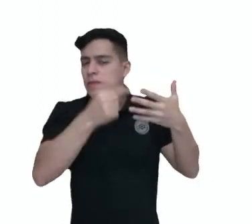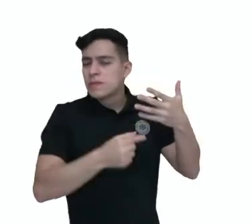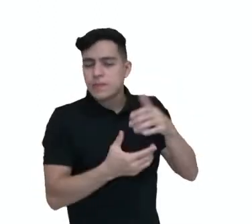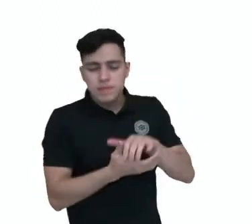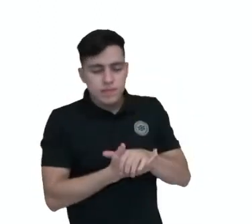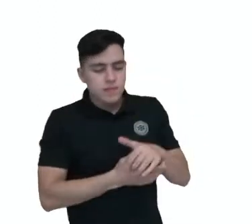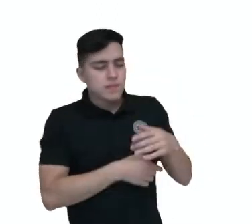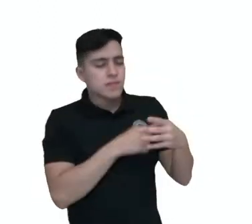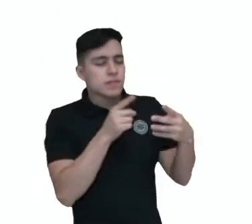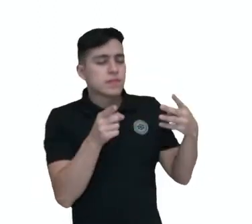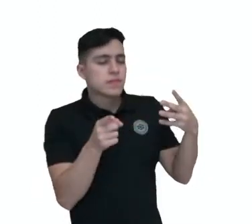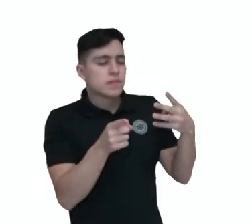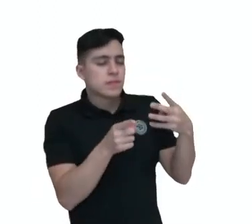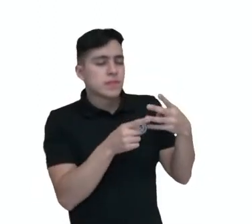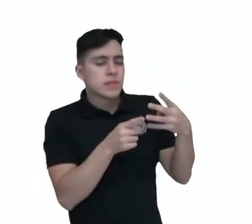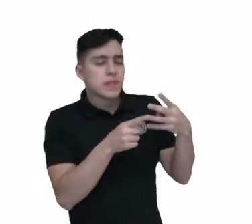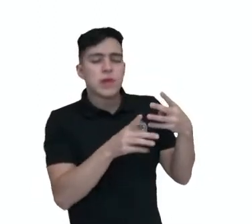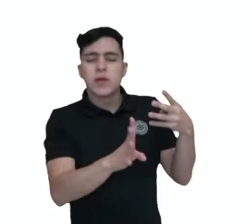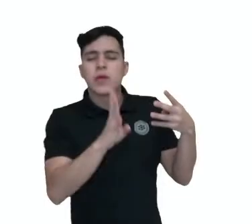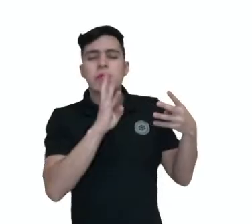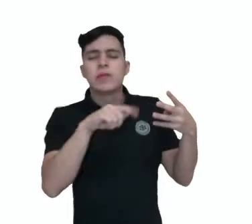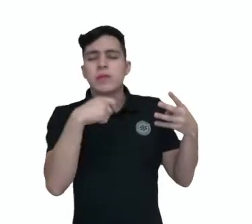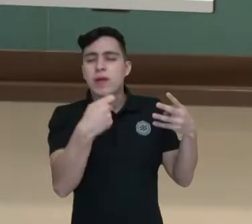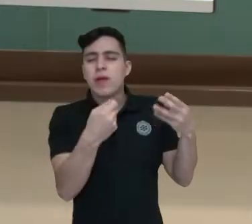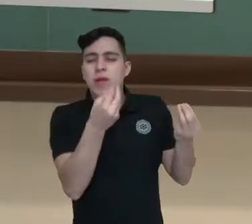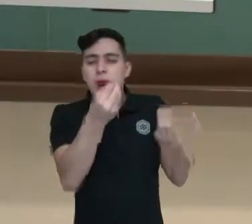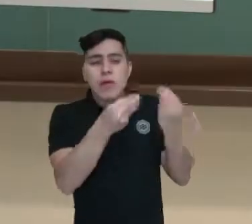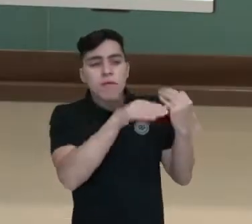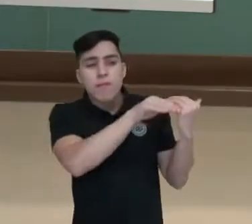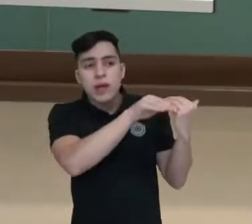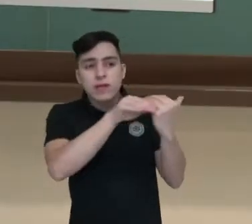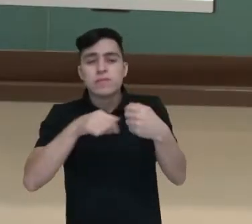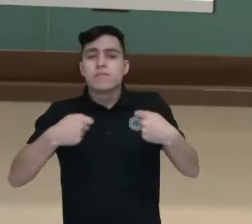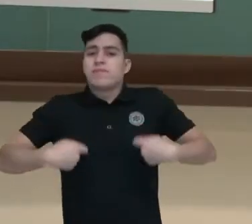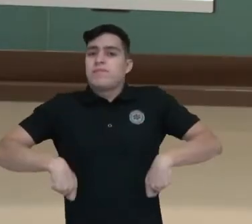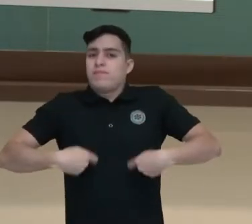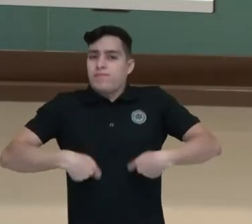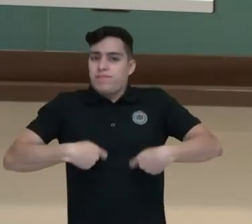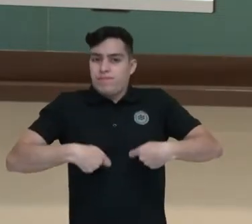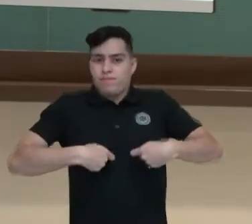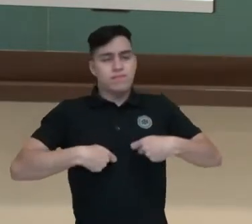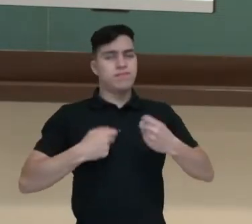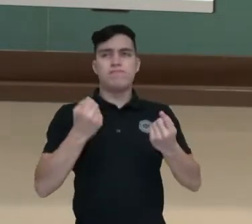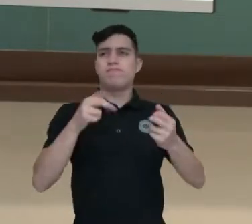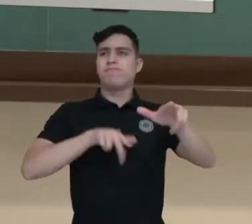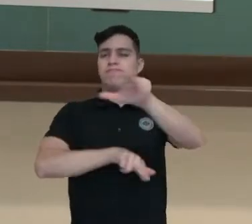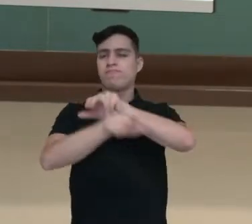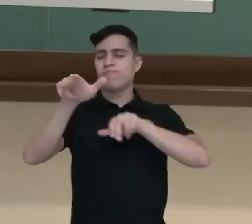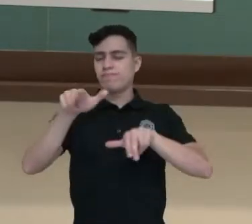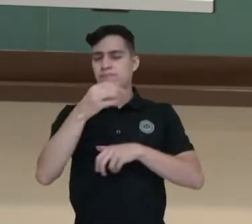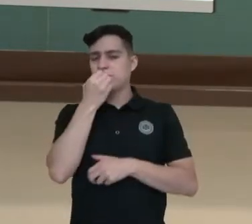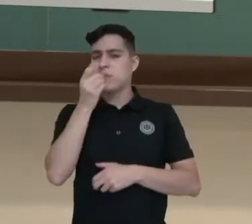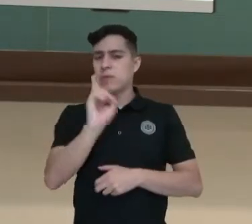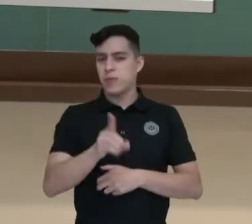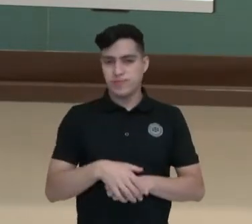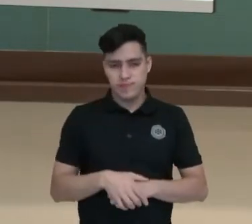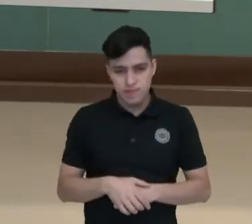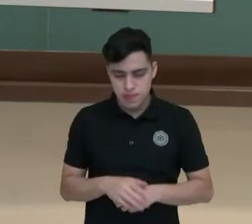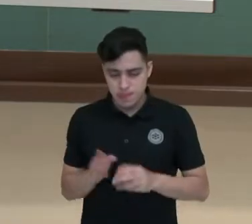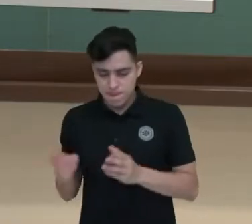compreender a necessidade de padronização das unidades de medida. Ok? Você já